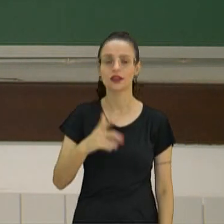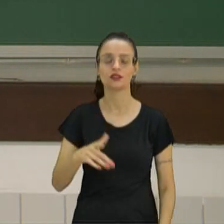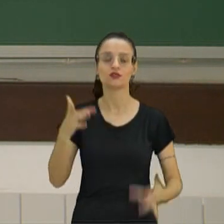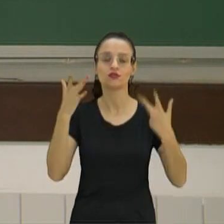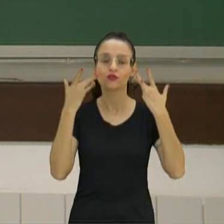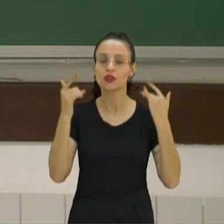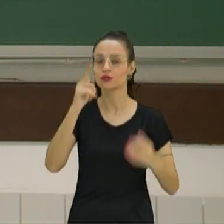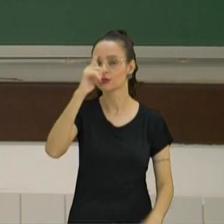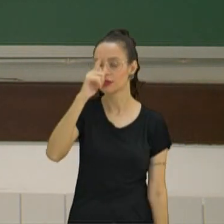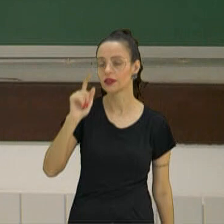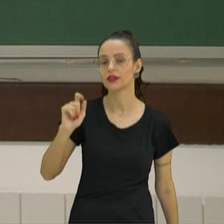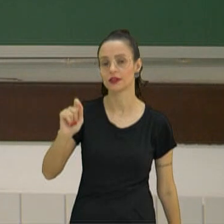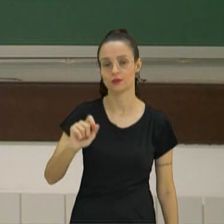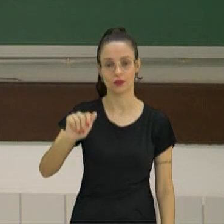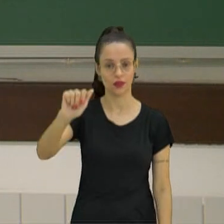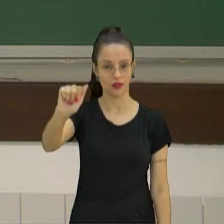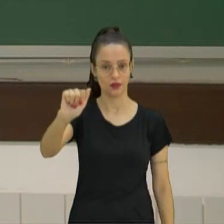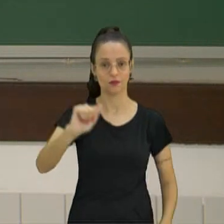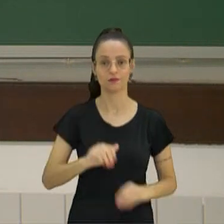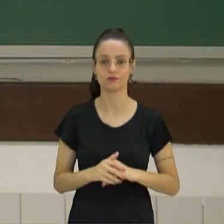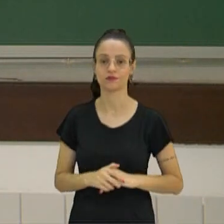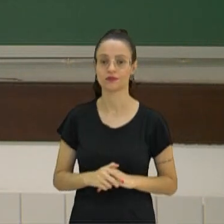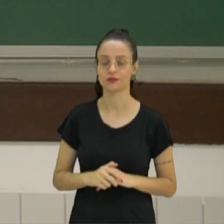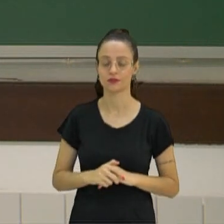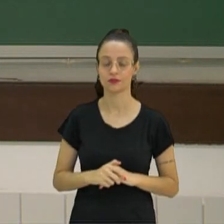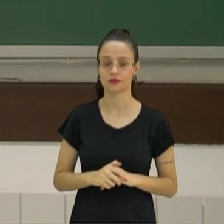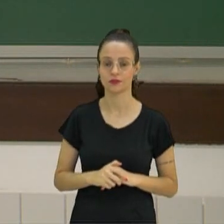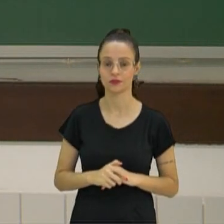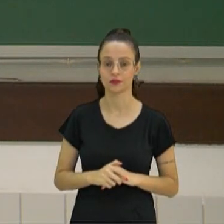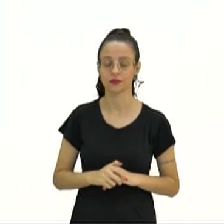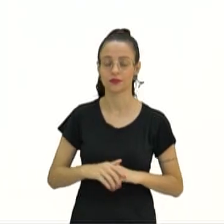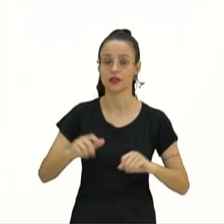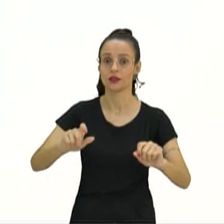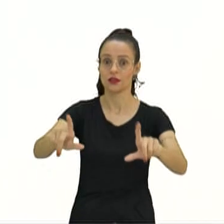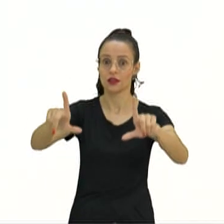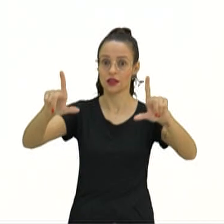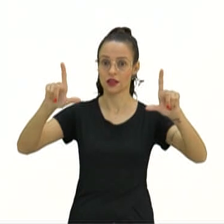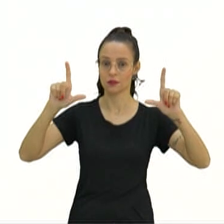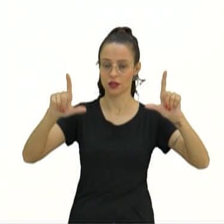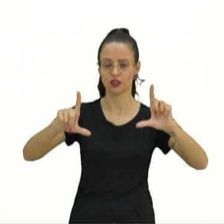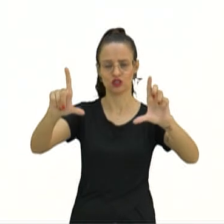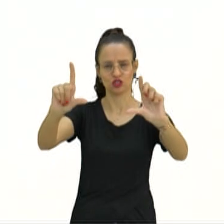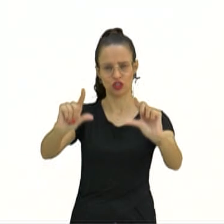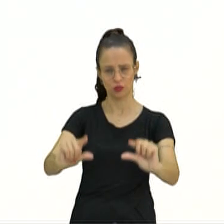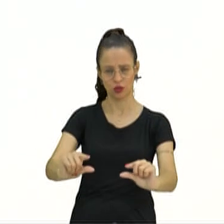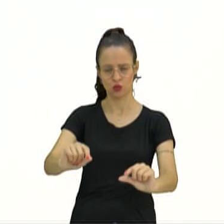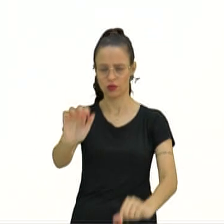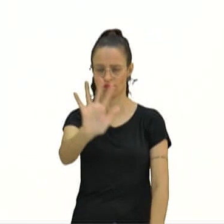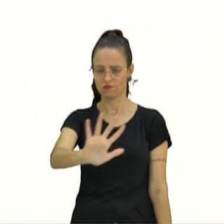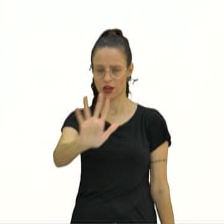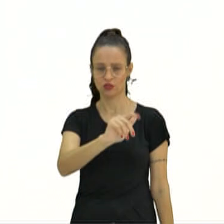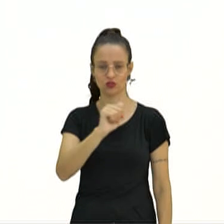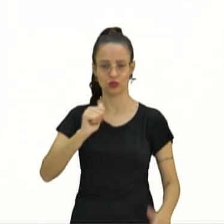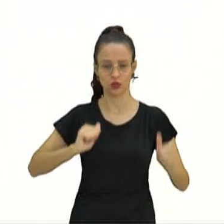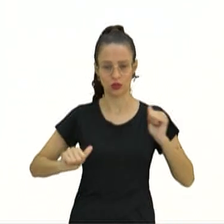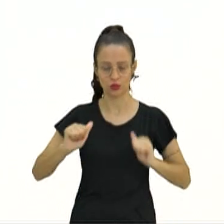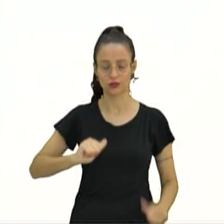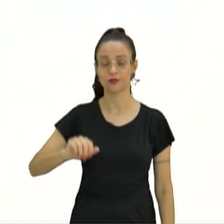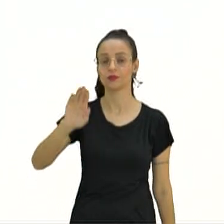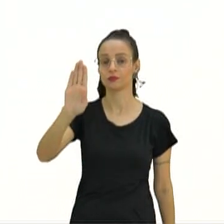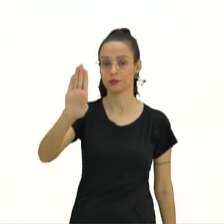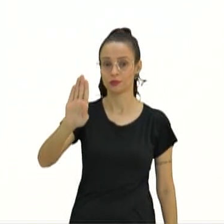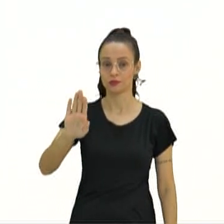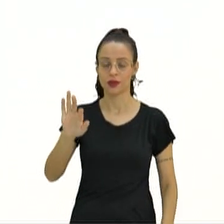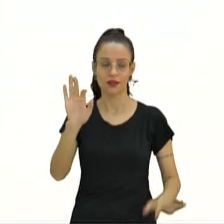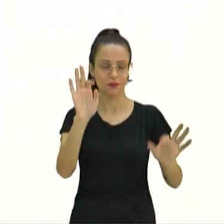teatro grego? Letra A. Ampliar o espaço e diminuir a imagem do ator. Letra B.